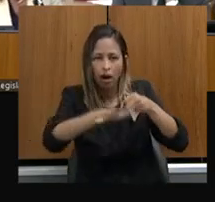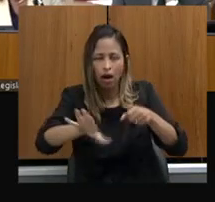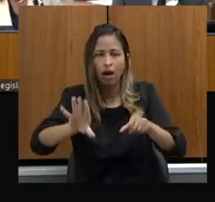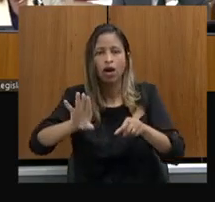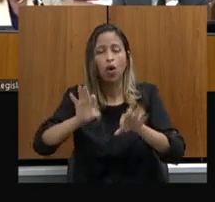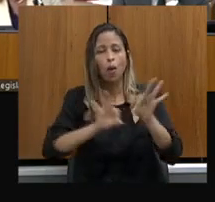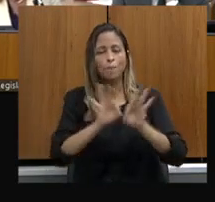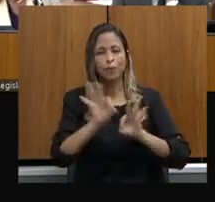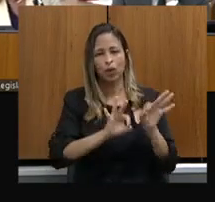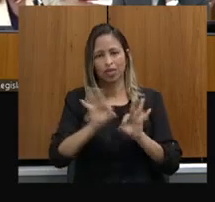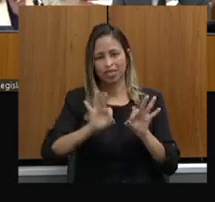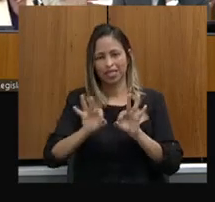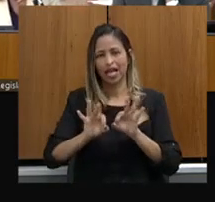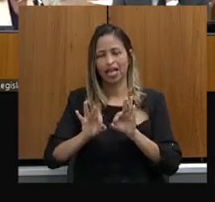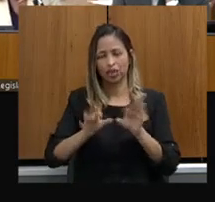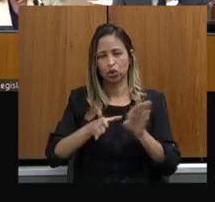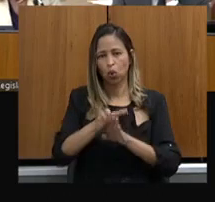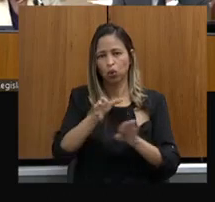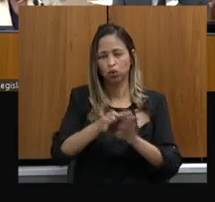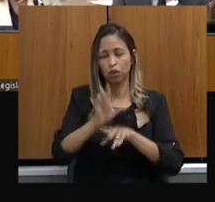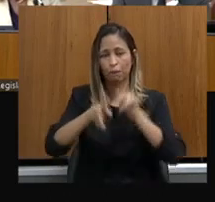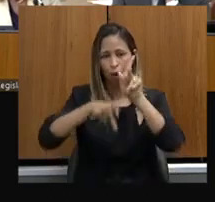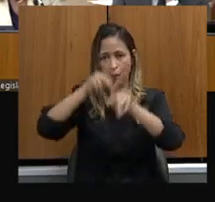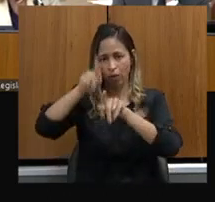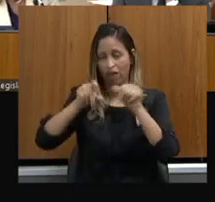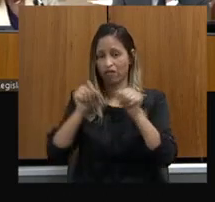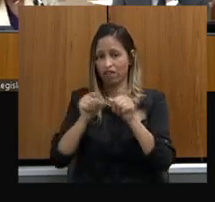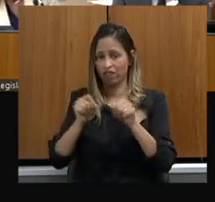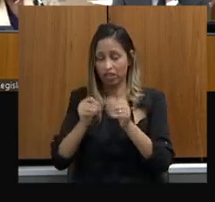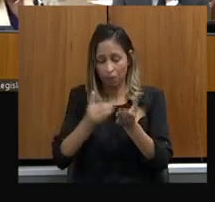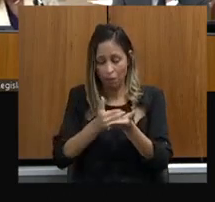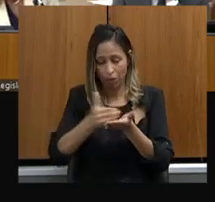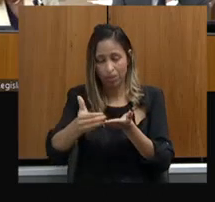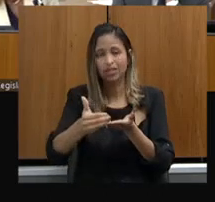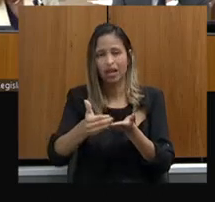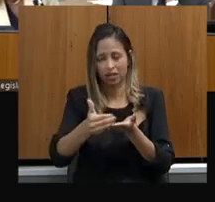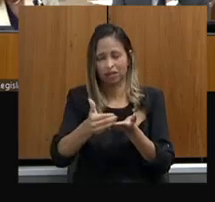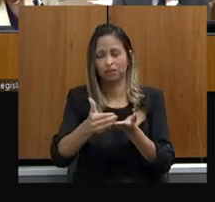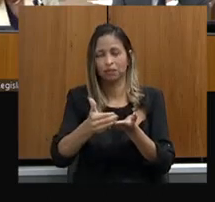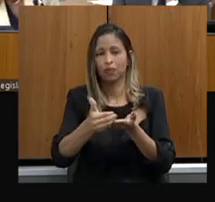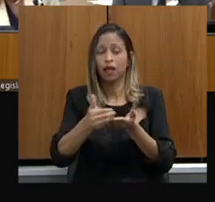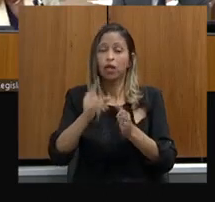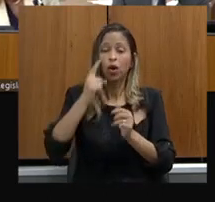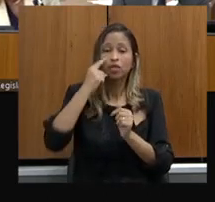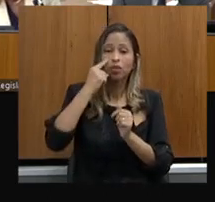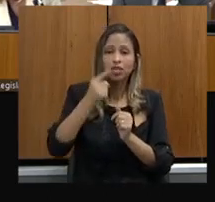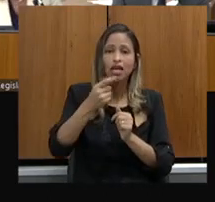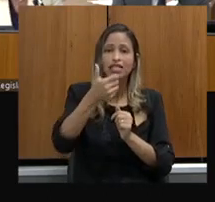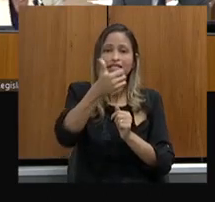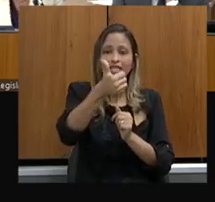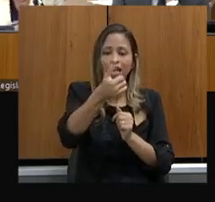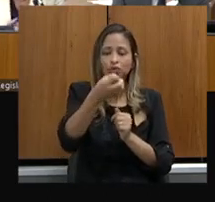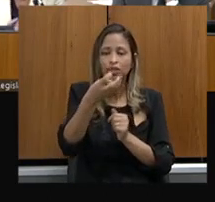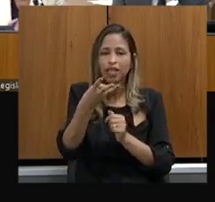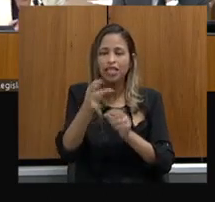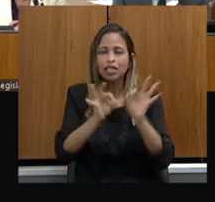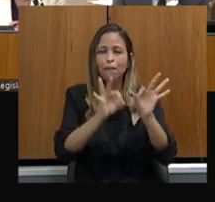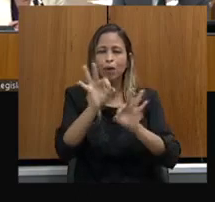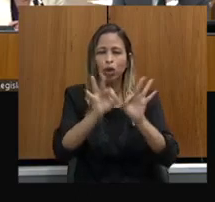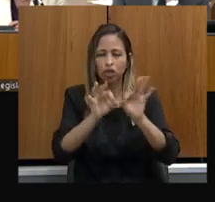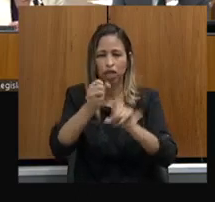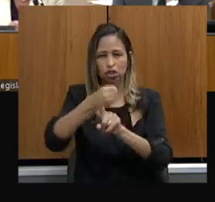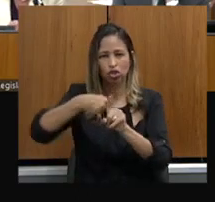o processo de consulta Popular foi realizado e a partir desse processo é que definimos o 113 projetos